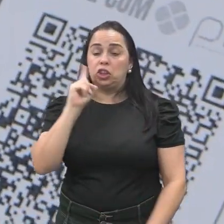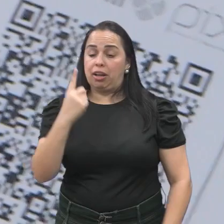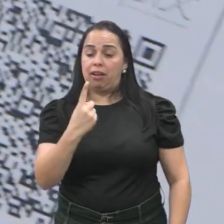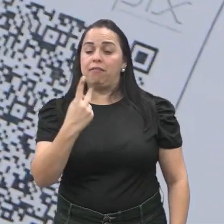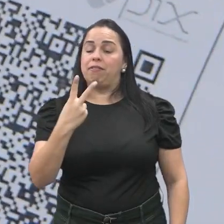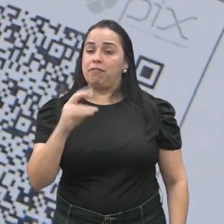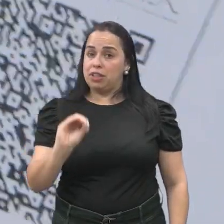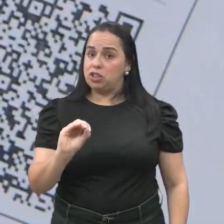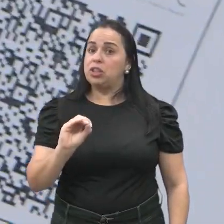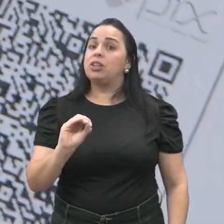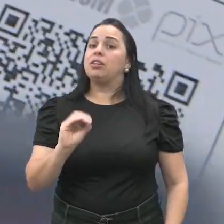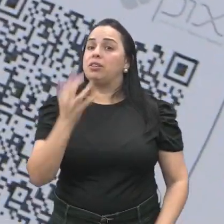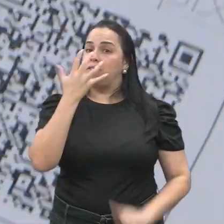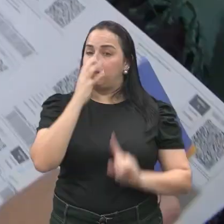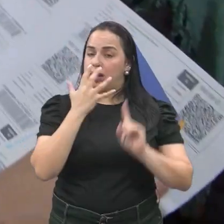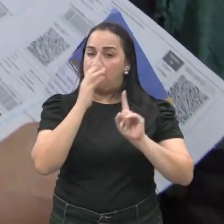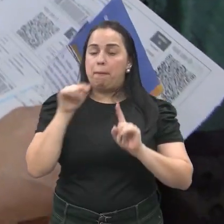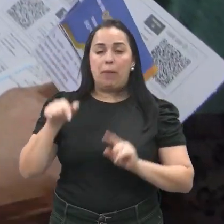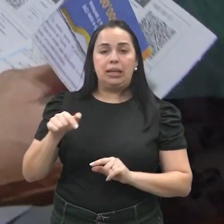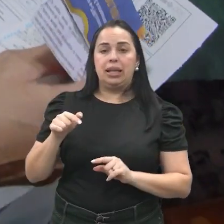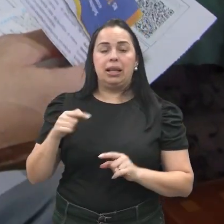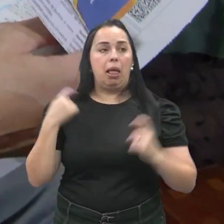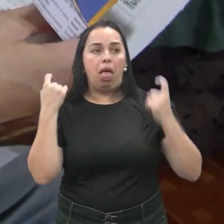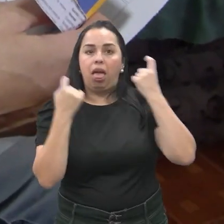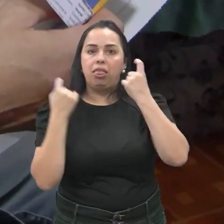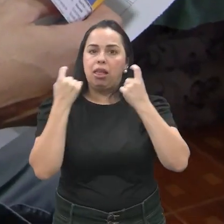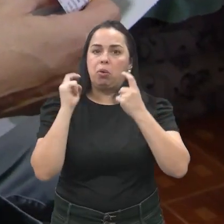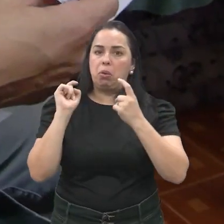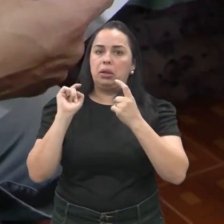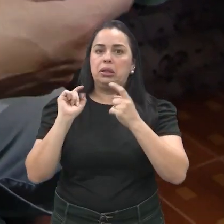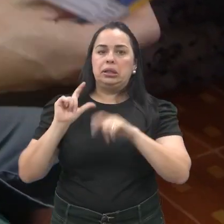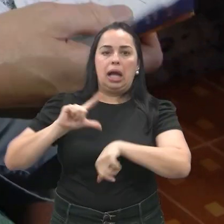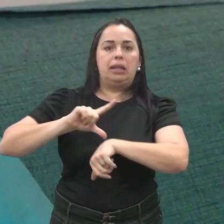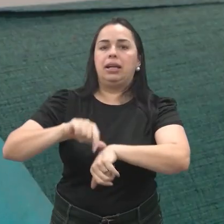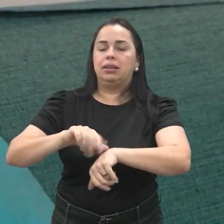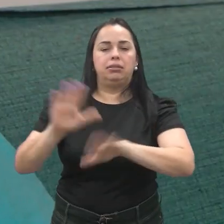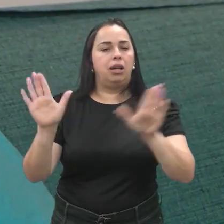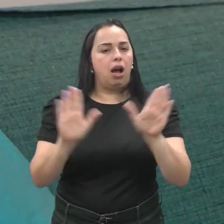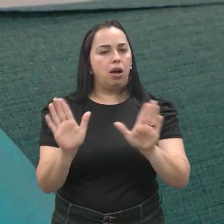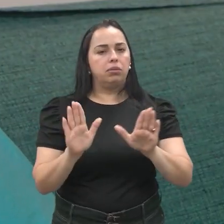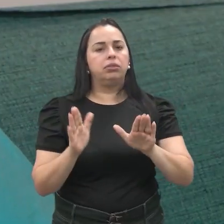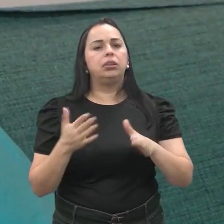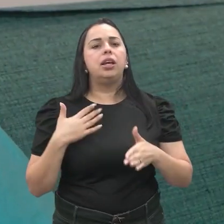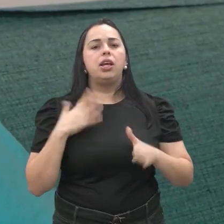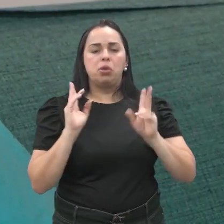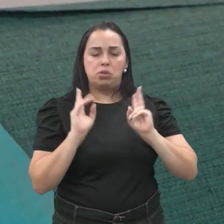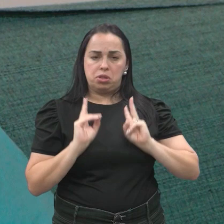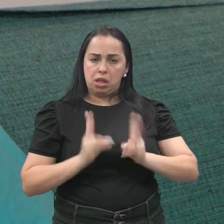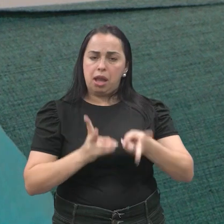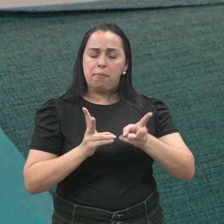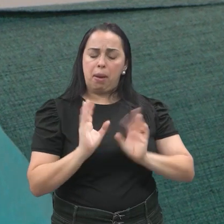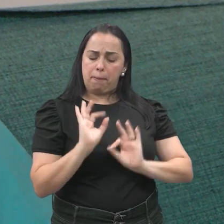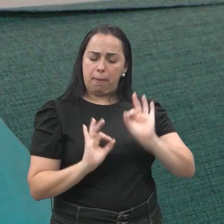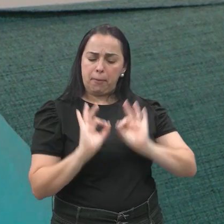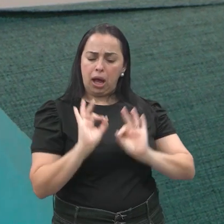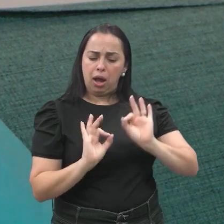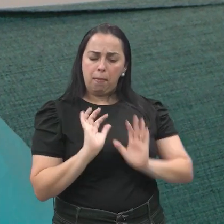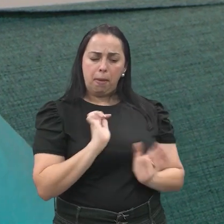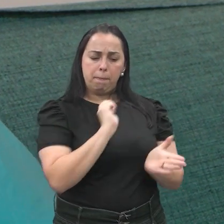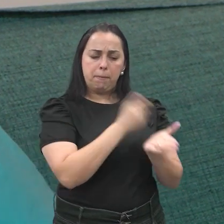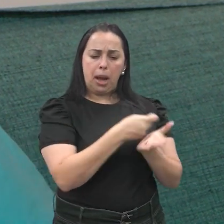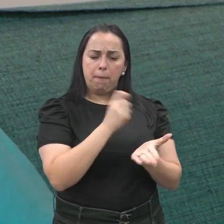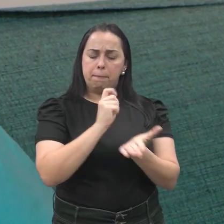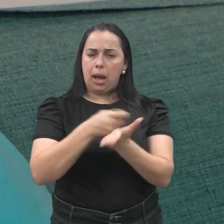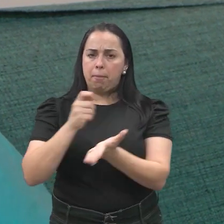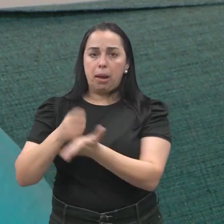no dia 20 de fevereiro, mas ele não quer correr o risco de atrasar. Tudo certinho, não deixo nada para trás. Eu organizo todo o pagamento